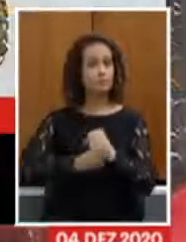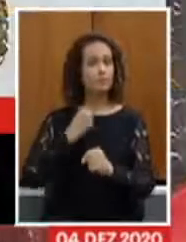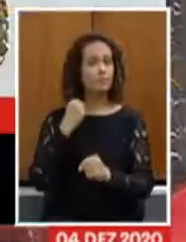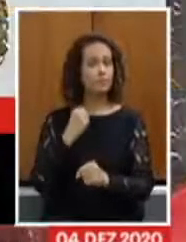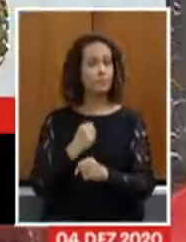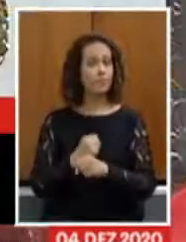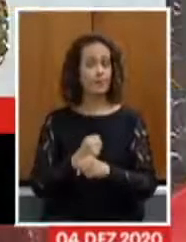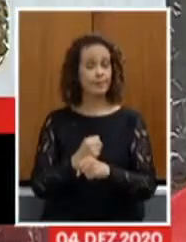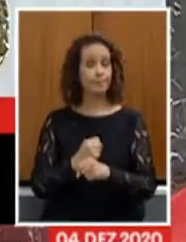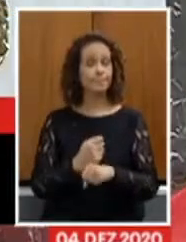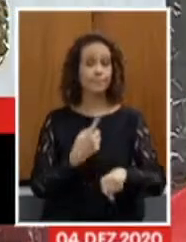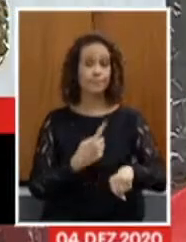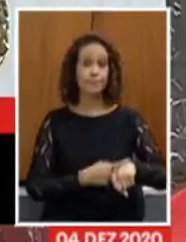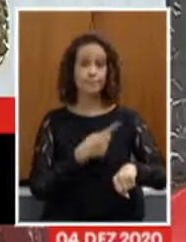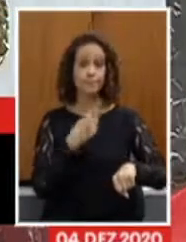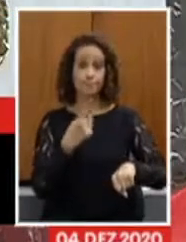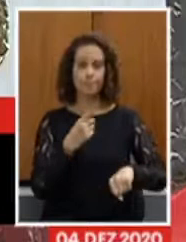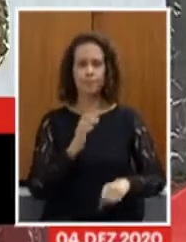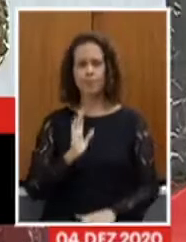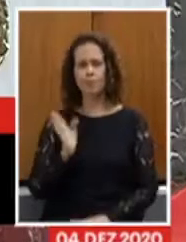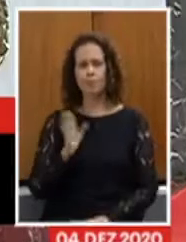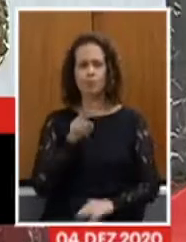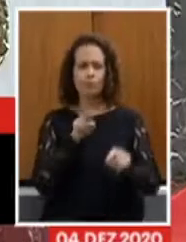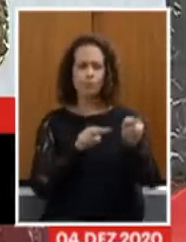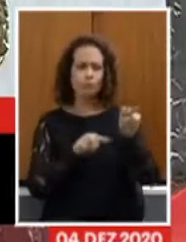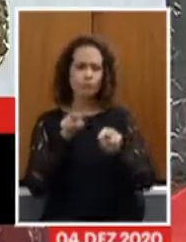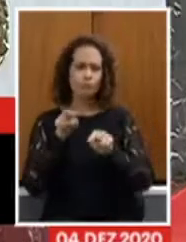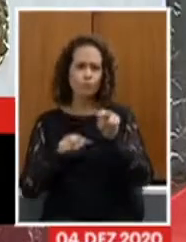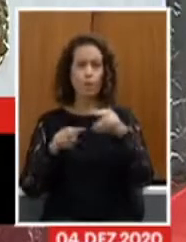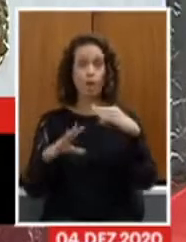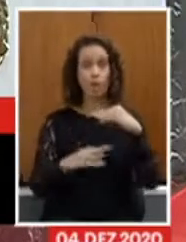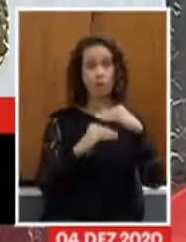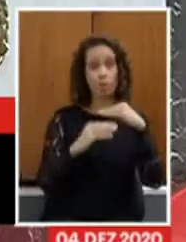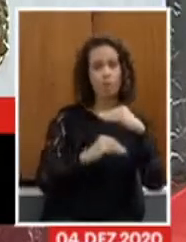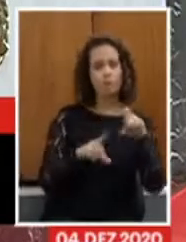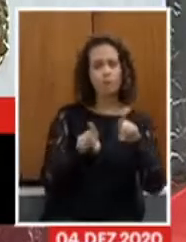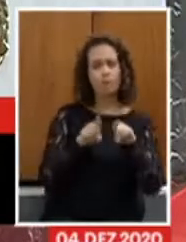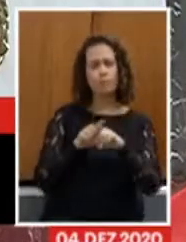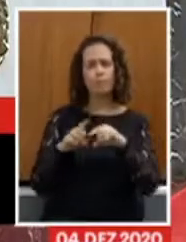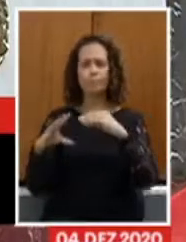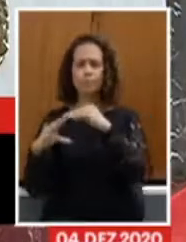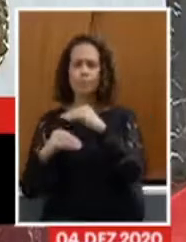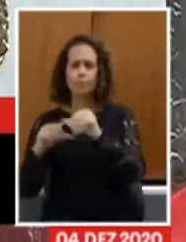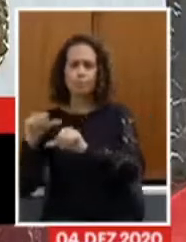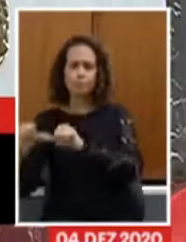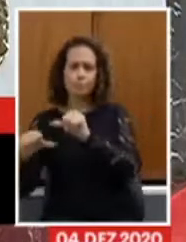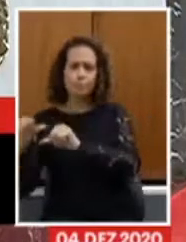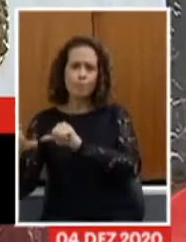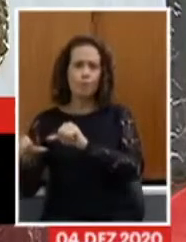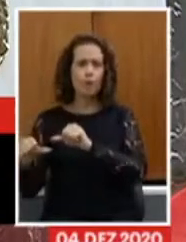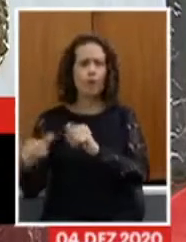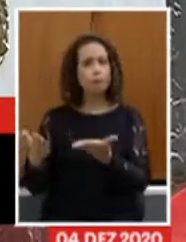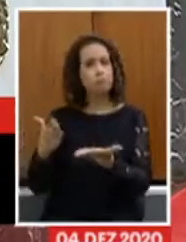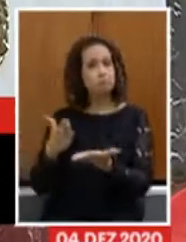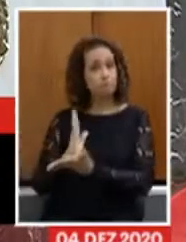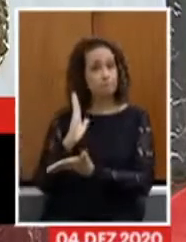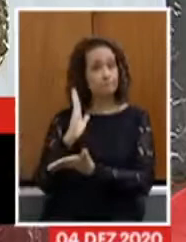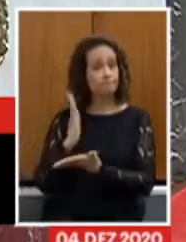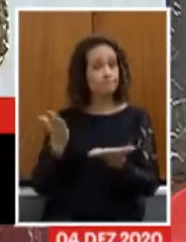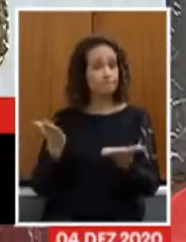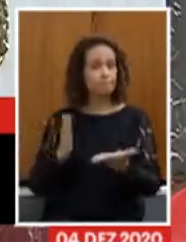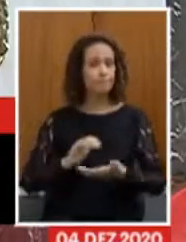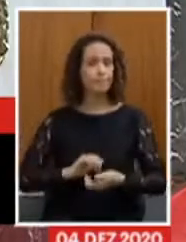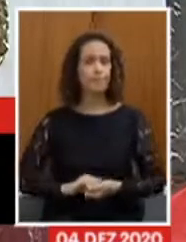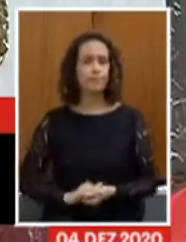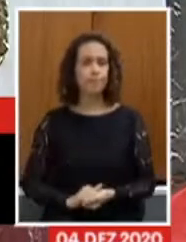No momento, então, estão sendo apreciadas as emendas e subemenda que têm parecer pela aprovação. No